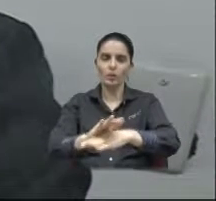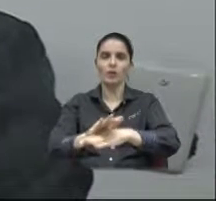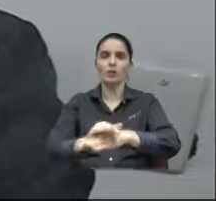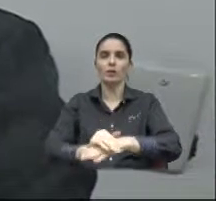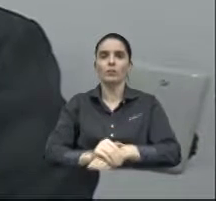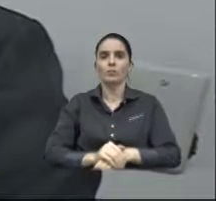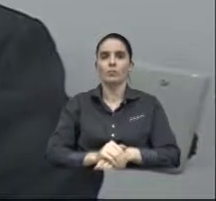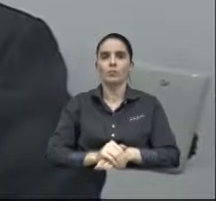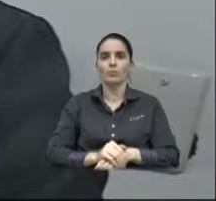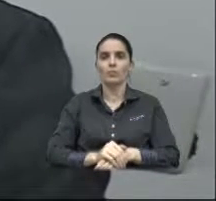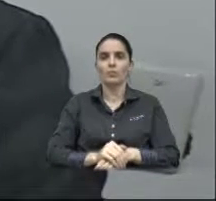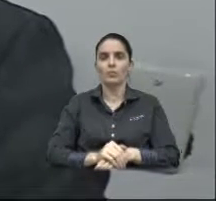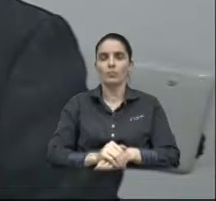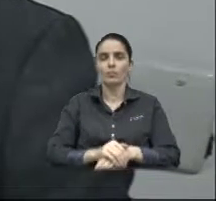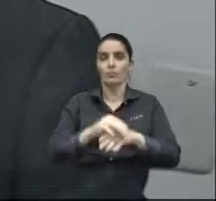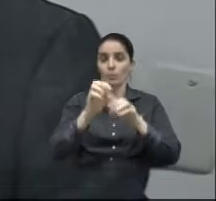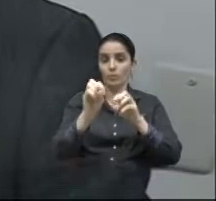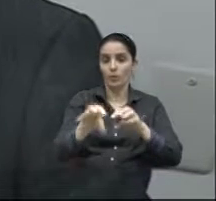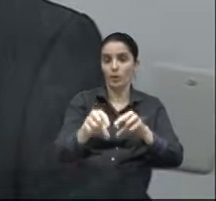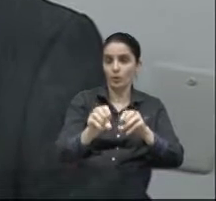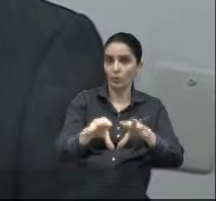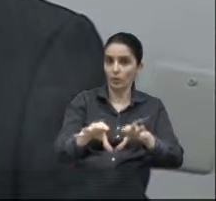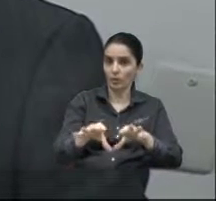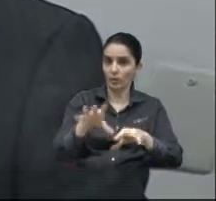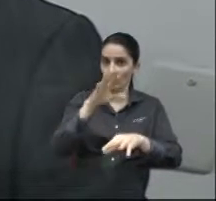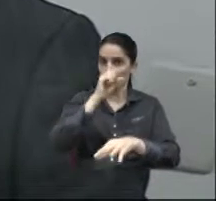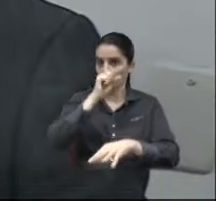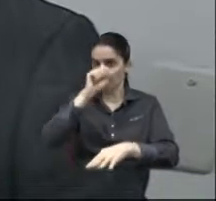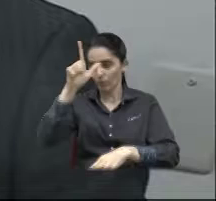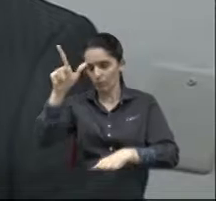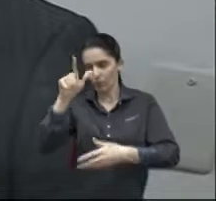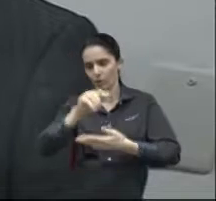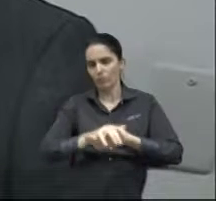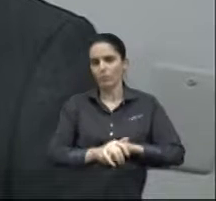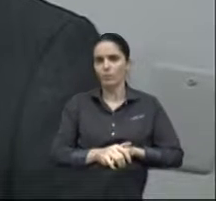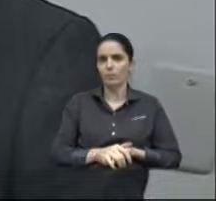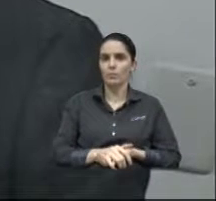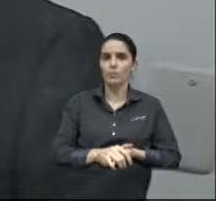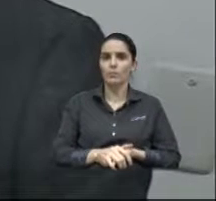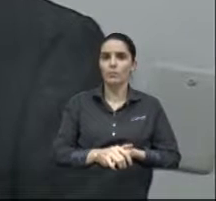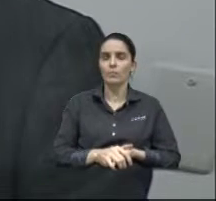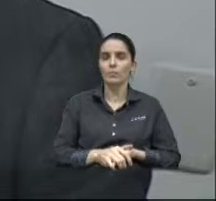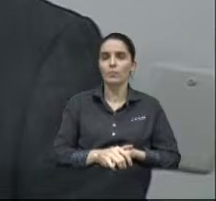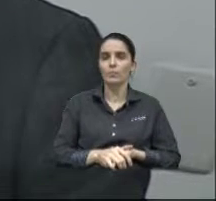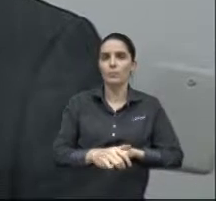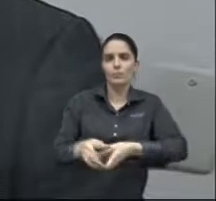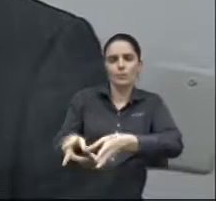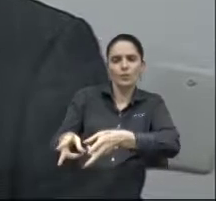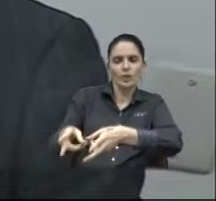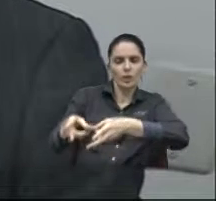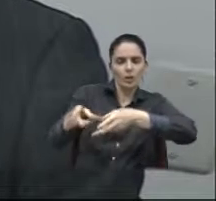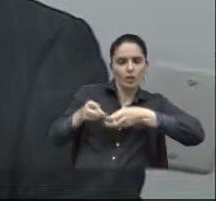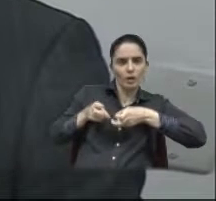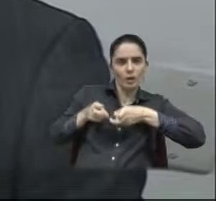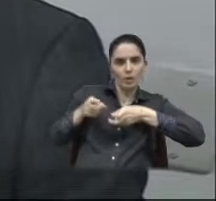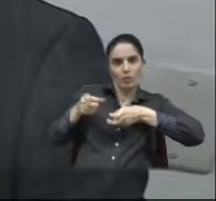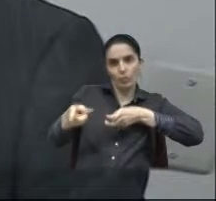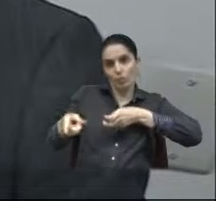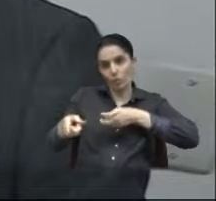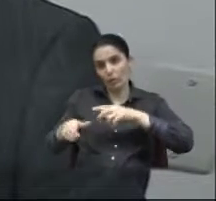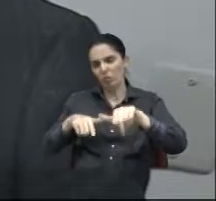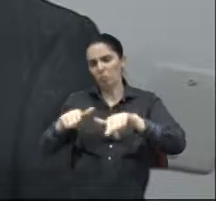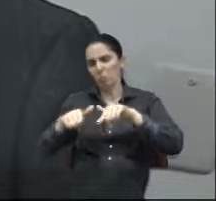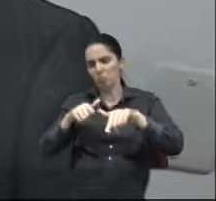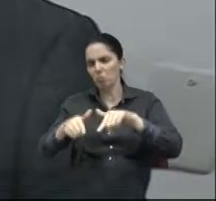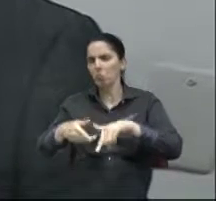parabenizar, agradecer e reconhecer um homem que sempre trabalhou, que sempre realizou,